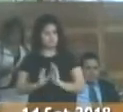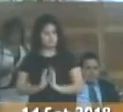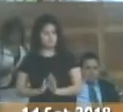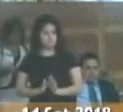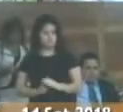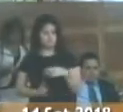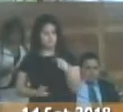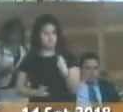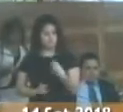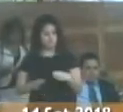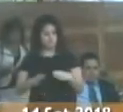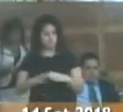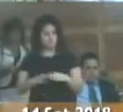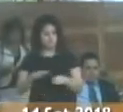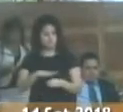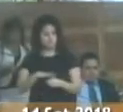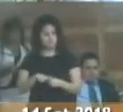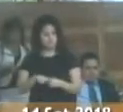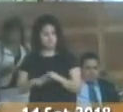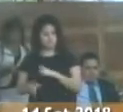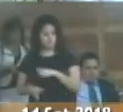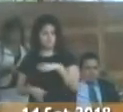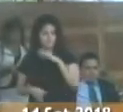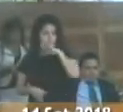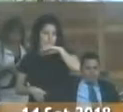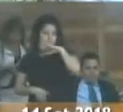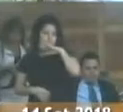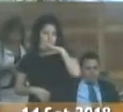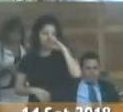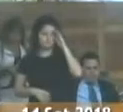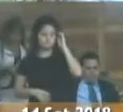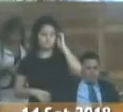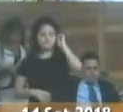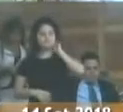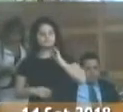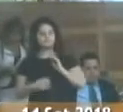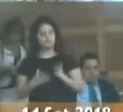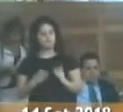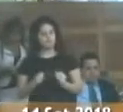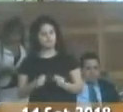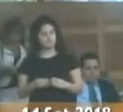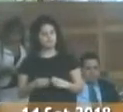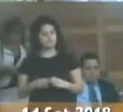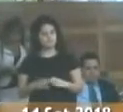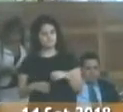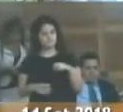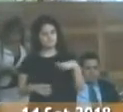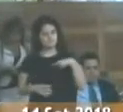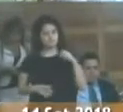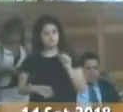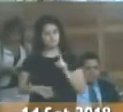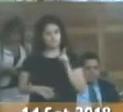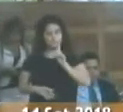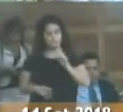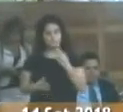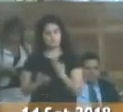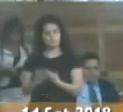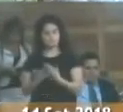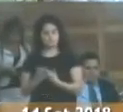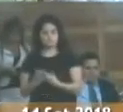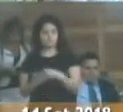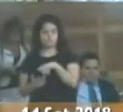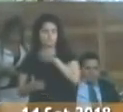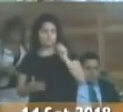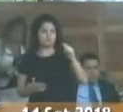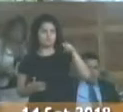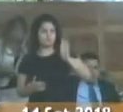entanto, para a nossa comunidade, essa prática não funcionou. Em muitas comunidades, tínhamos apenas uma escola. Na Vila do Abraão,